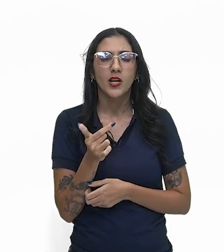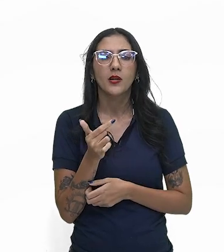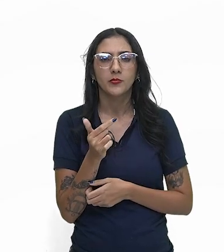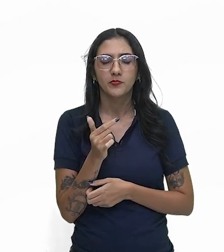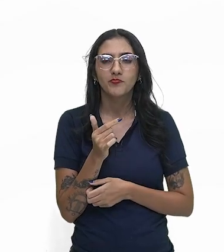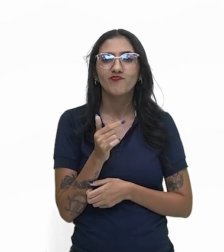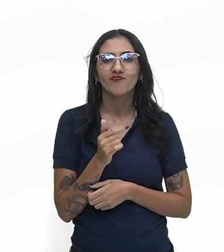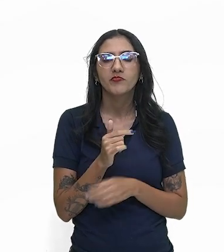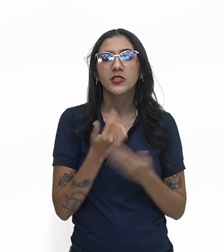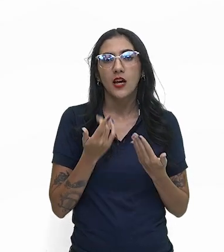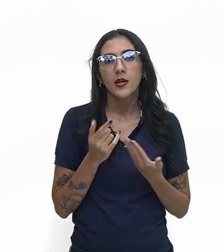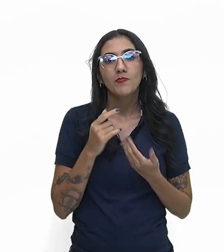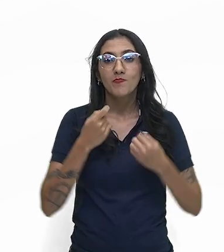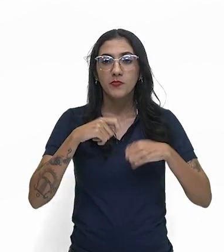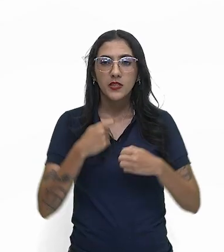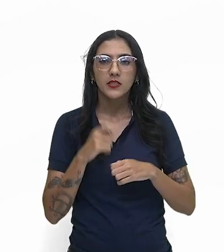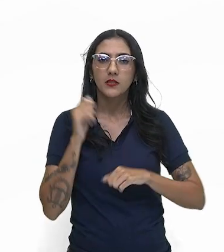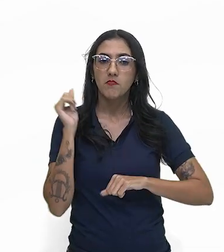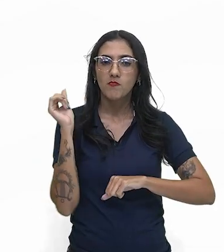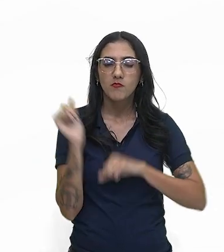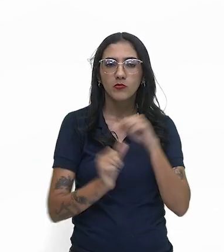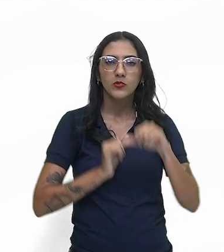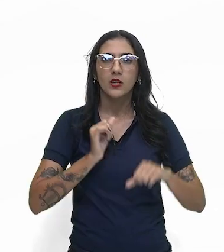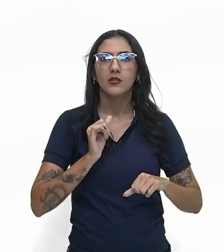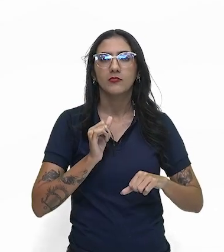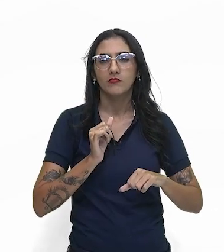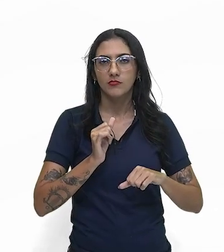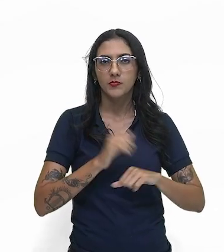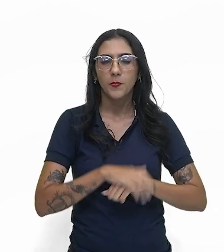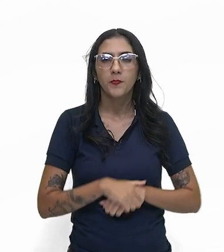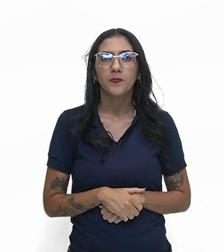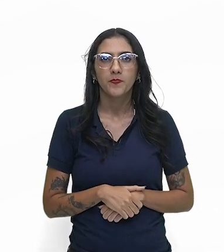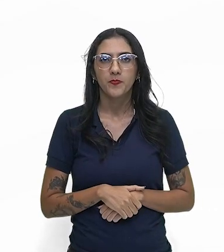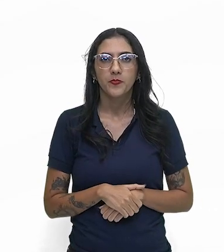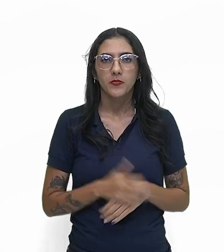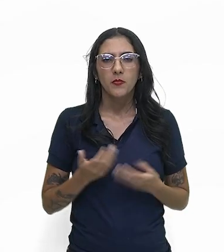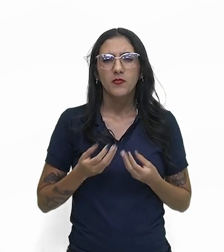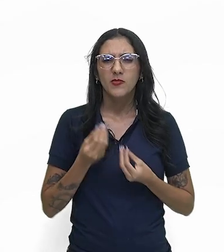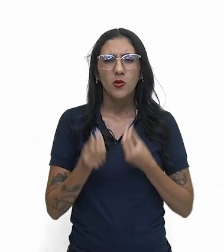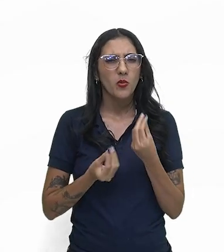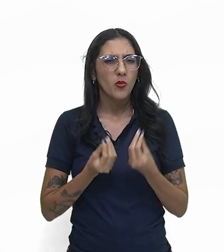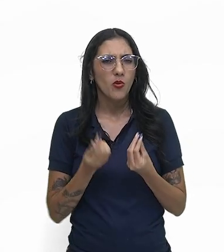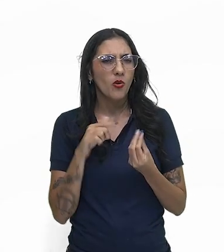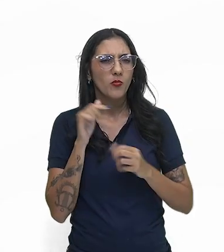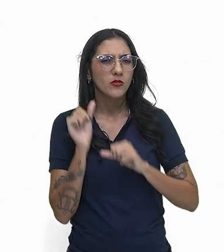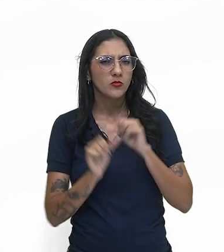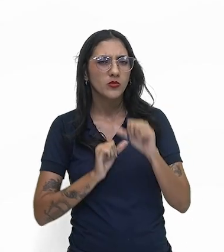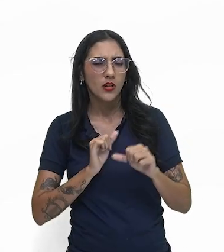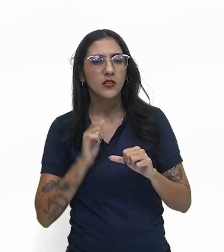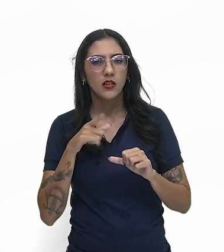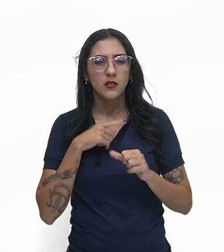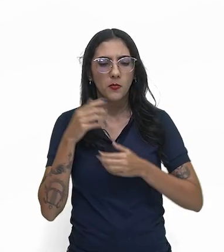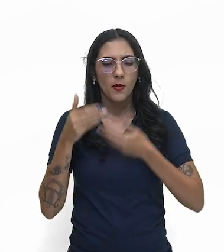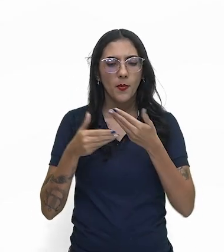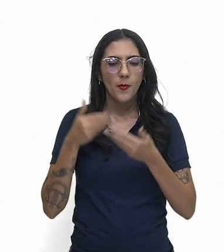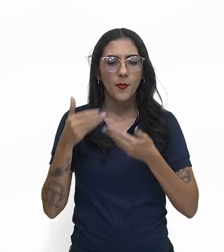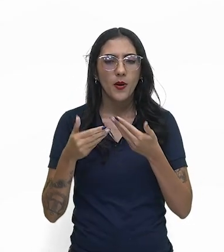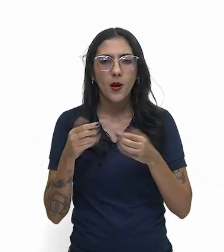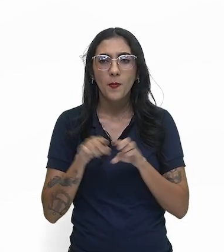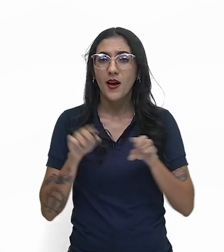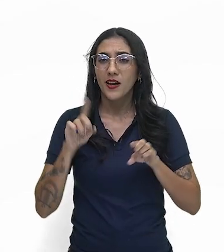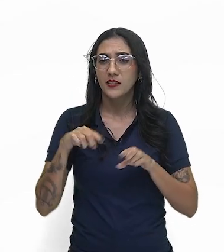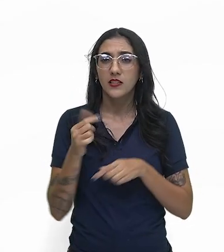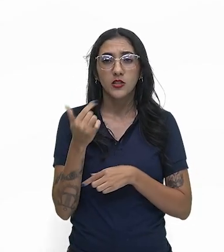isso vai levar a uma mudança. Então, essa mudança, né, é um processo. E ele não é